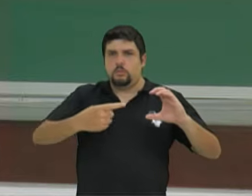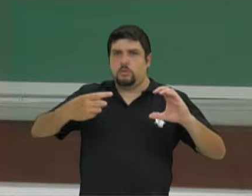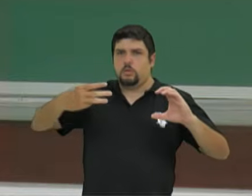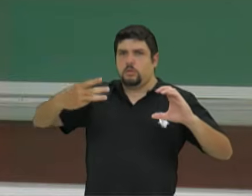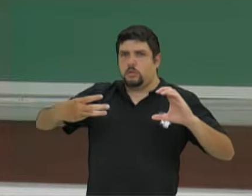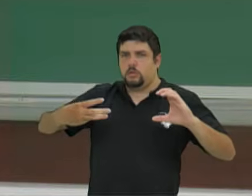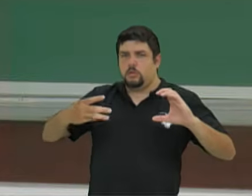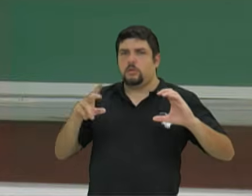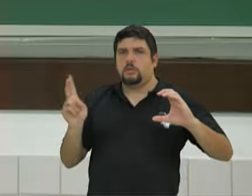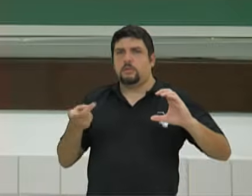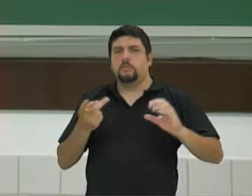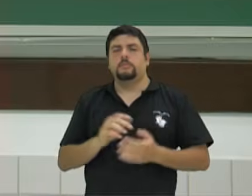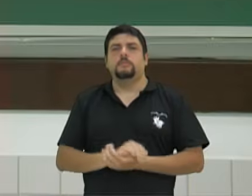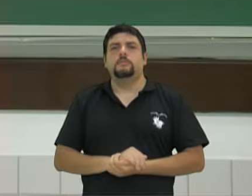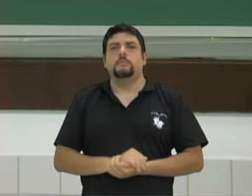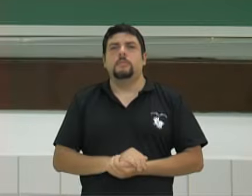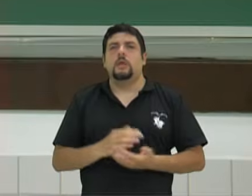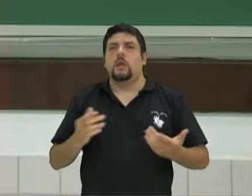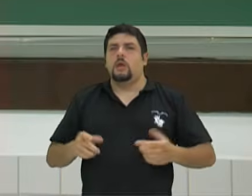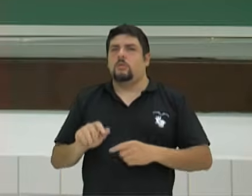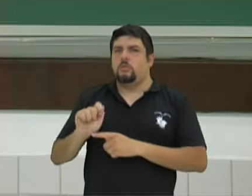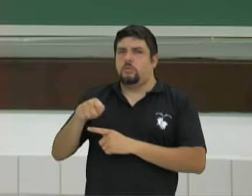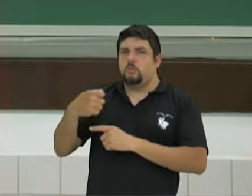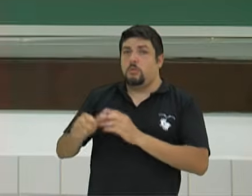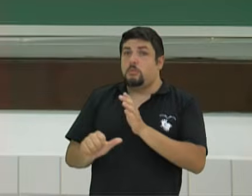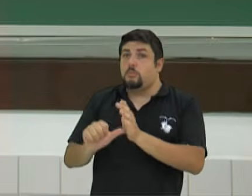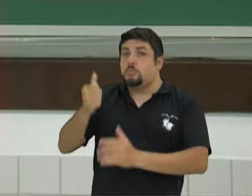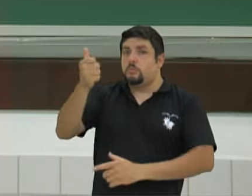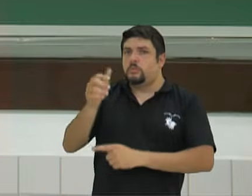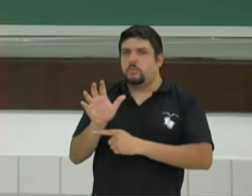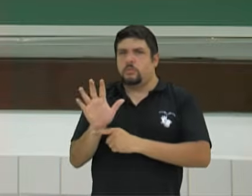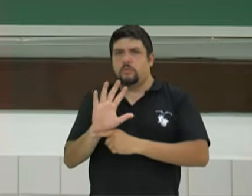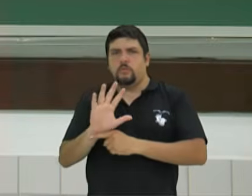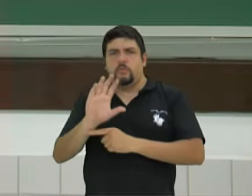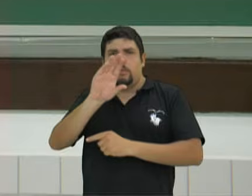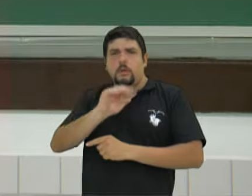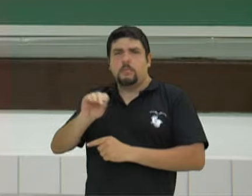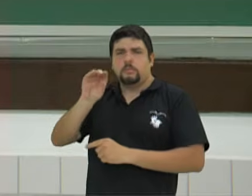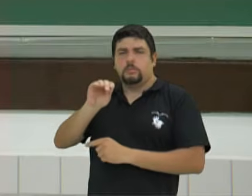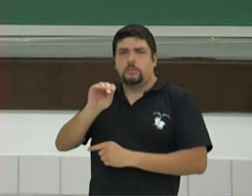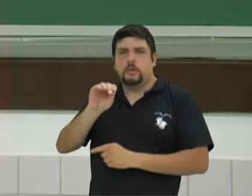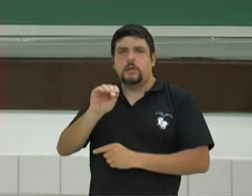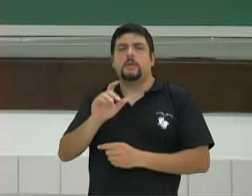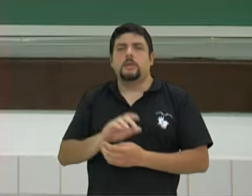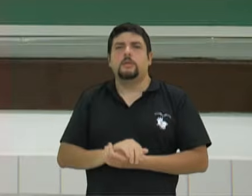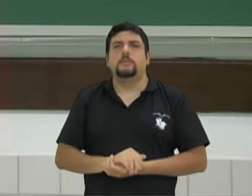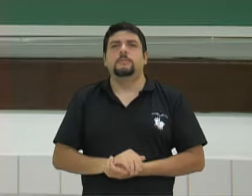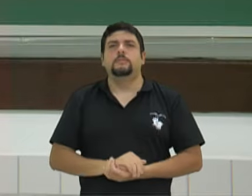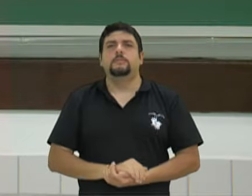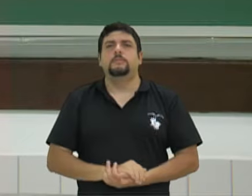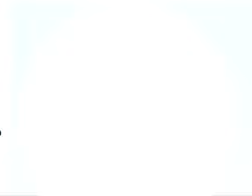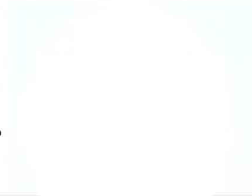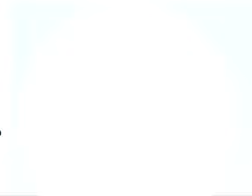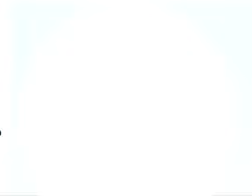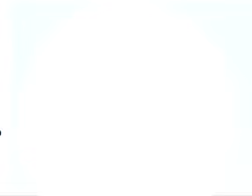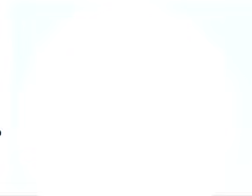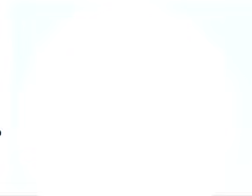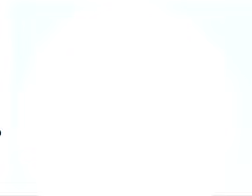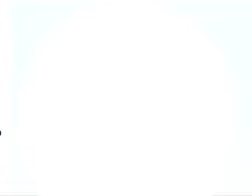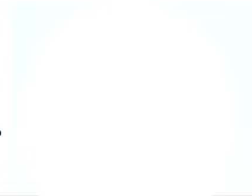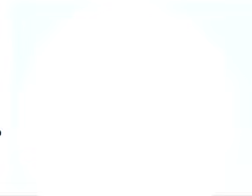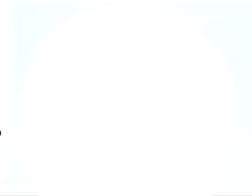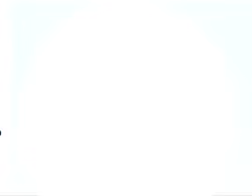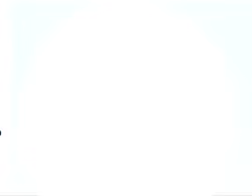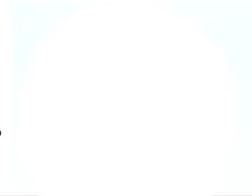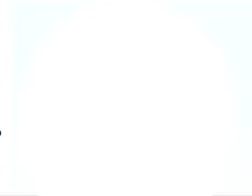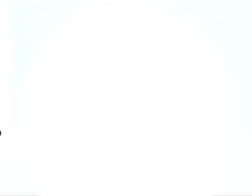né? Então agora a gente vai ver sobre o primeiro filme falado, né? Vamos ver um trechinho do primeiro filme falado. $10? Oh, I'm